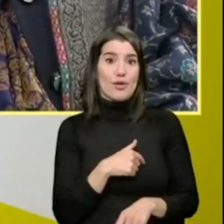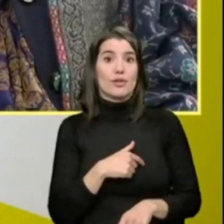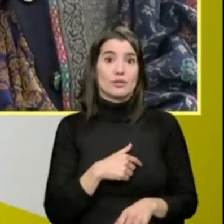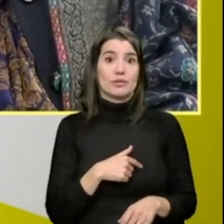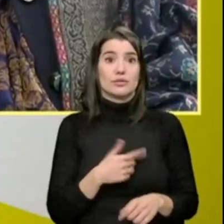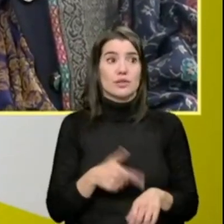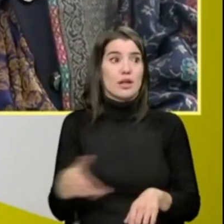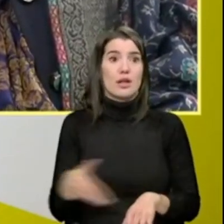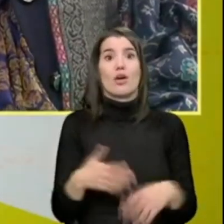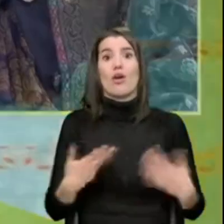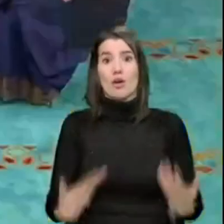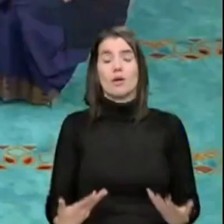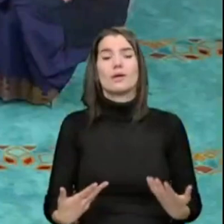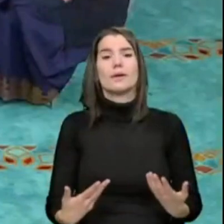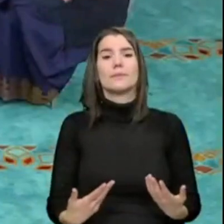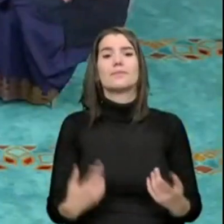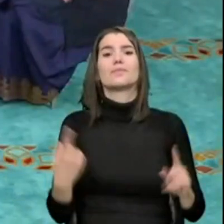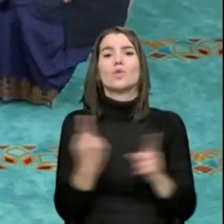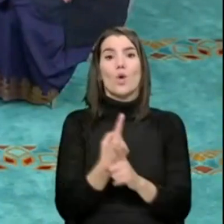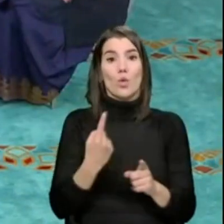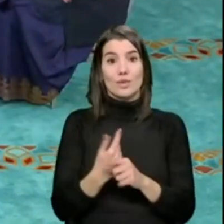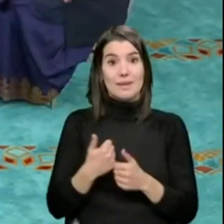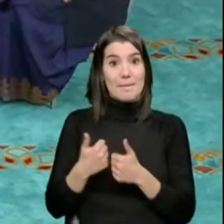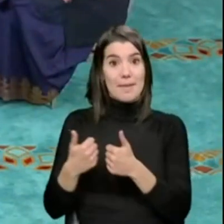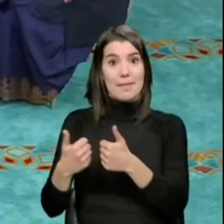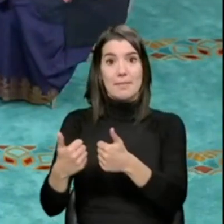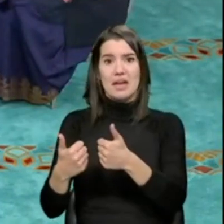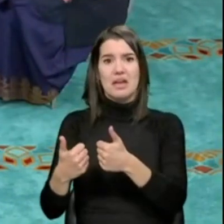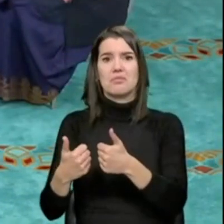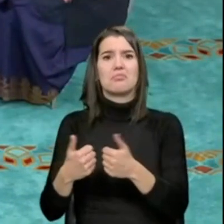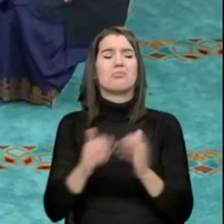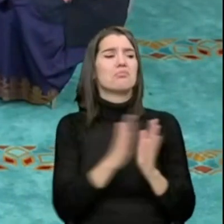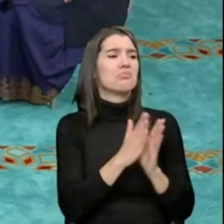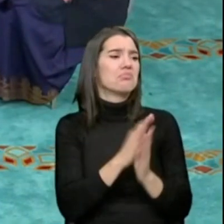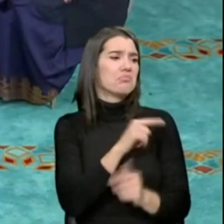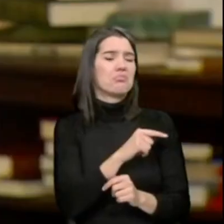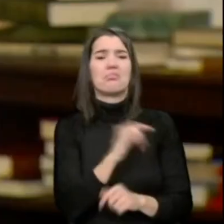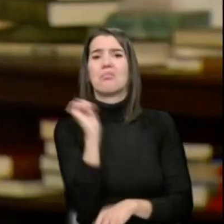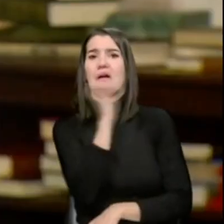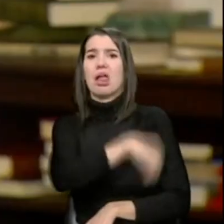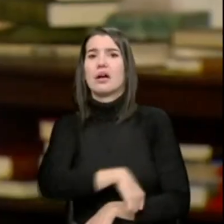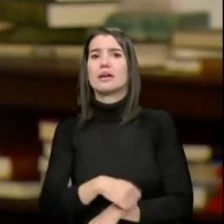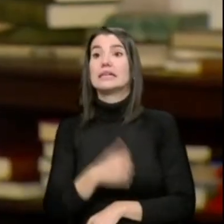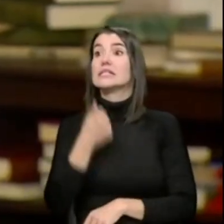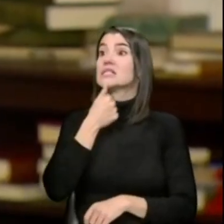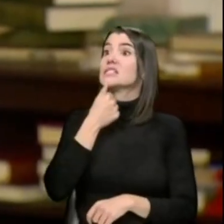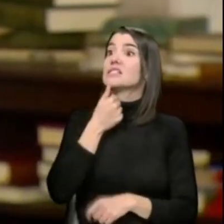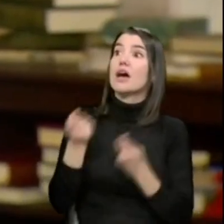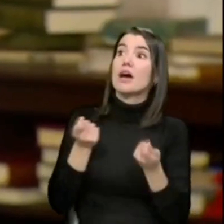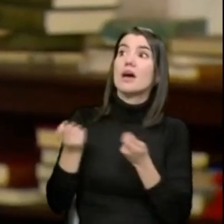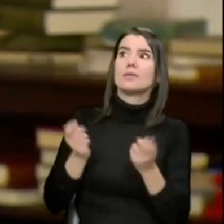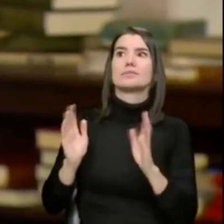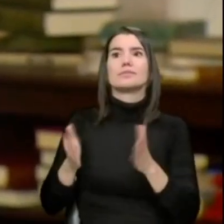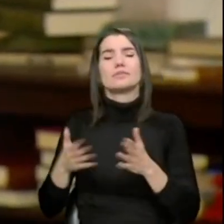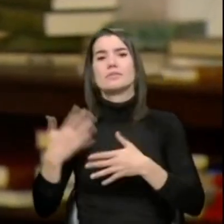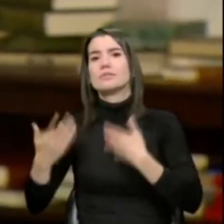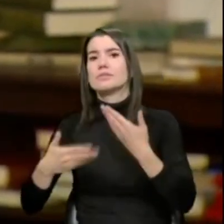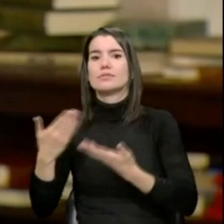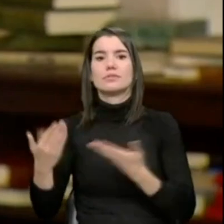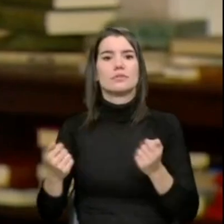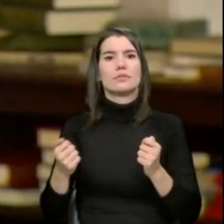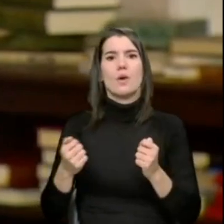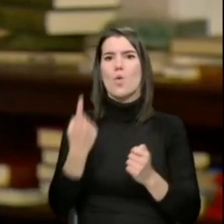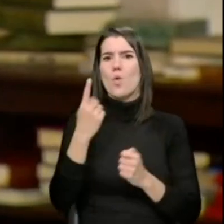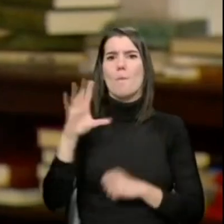numa época em que, quando as coisas estão a correr bem, ninguém olha para as religiões. Quando há decisões para serem tomadas de invadir